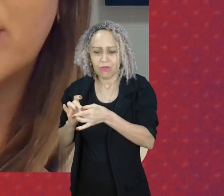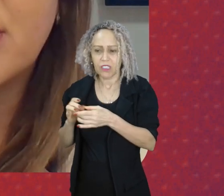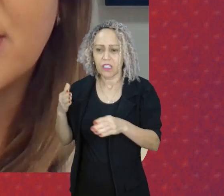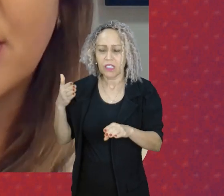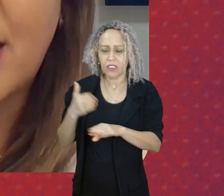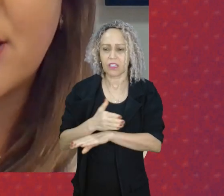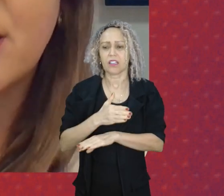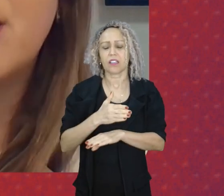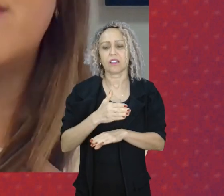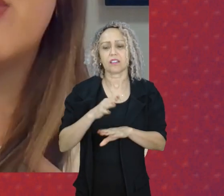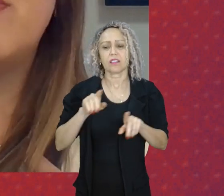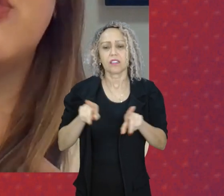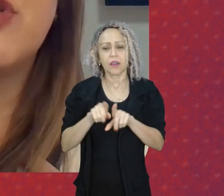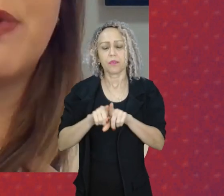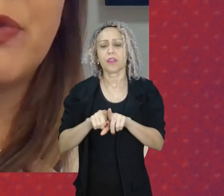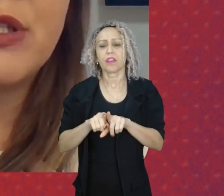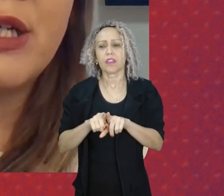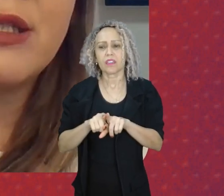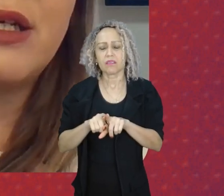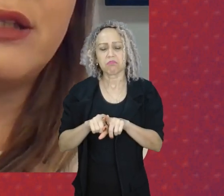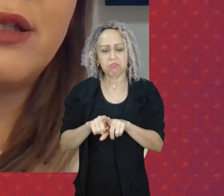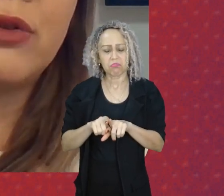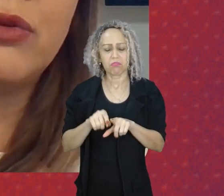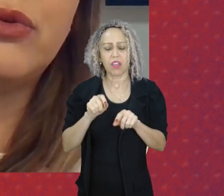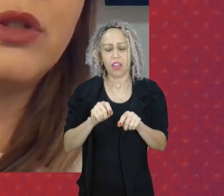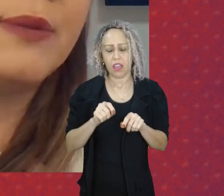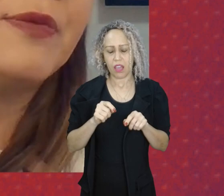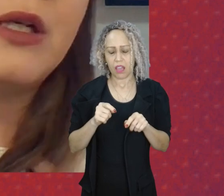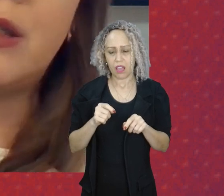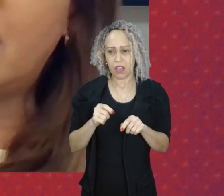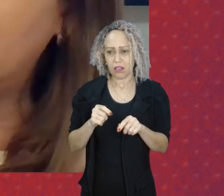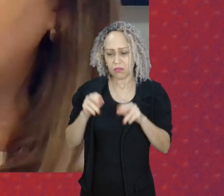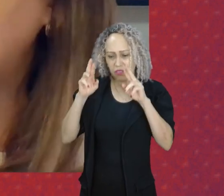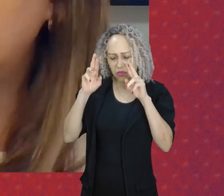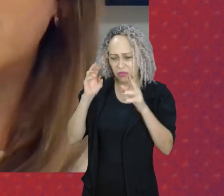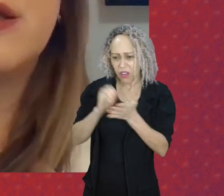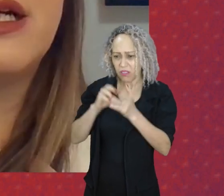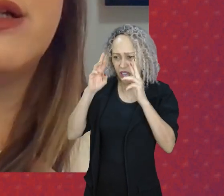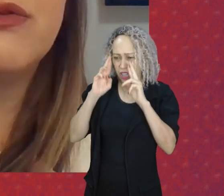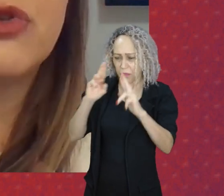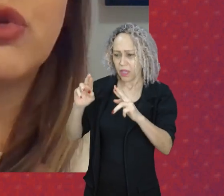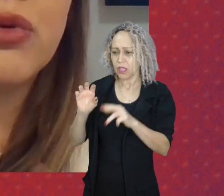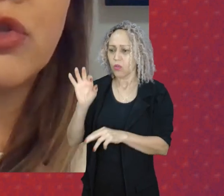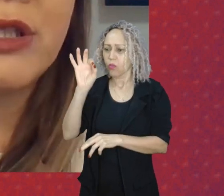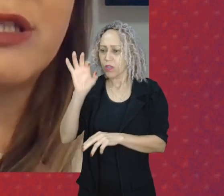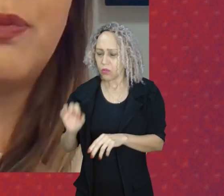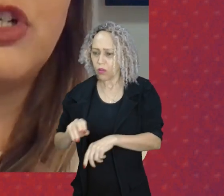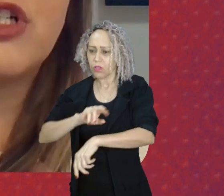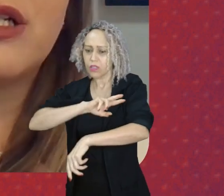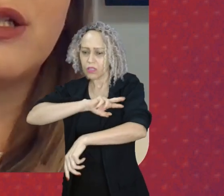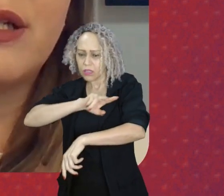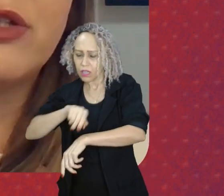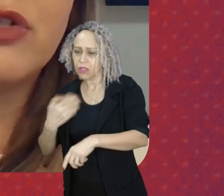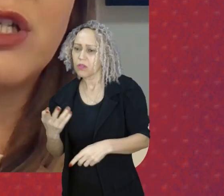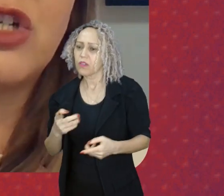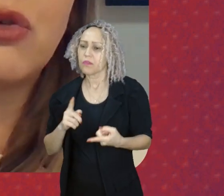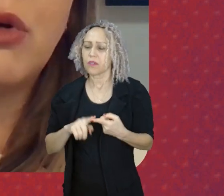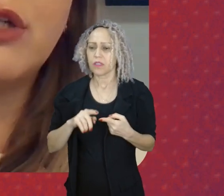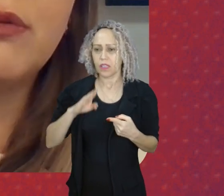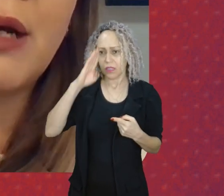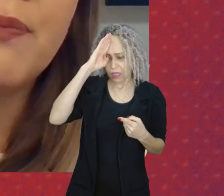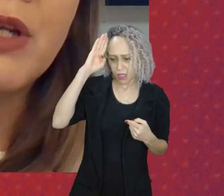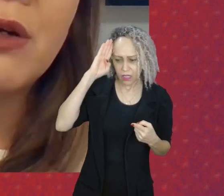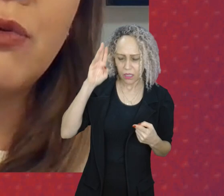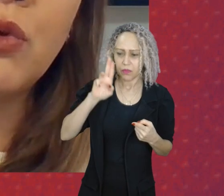importância das cotas raciais. Porque, como eu disse para vocês, na literatura, na academia, né, nos estudos de ciência política, entende-se o